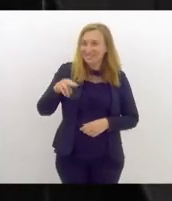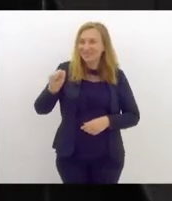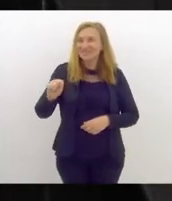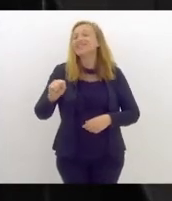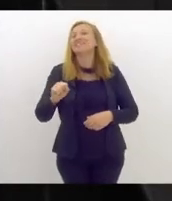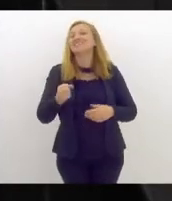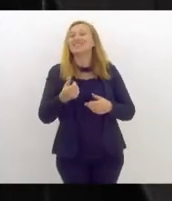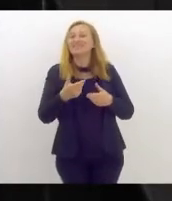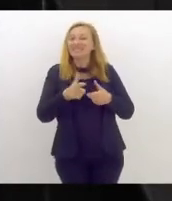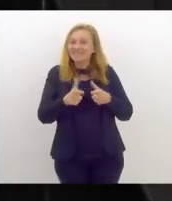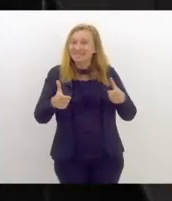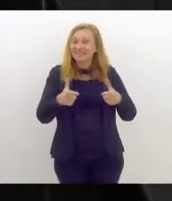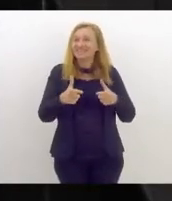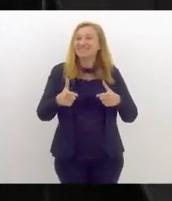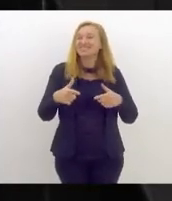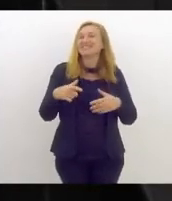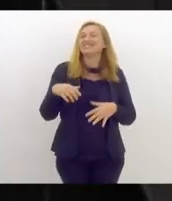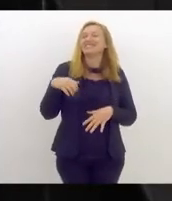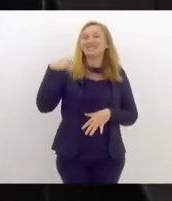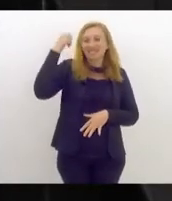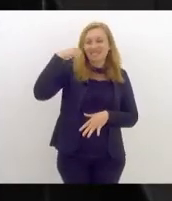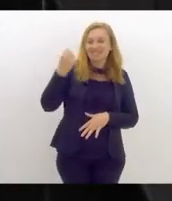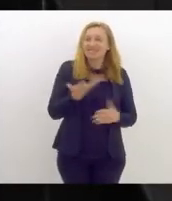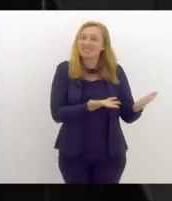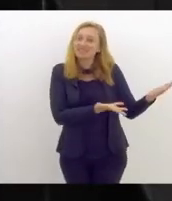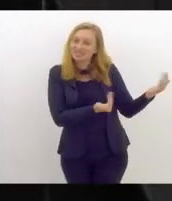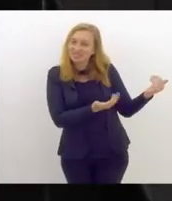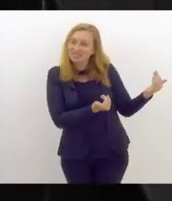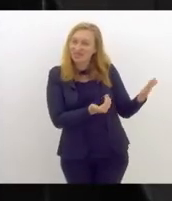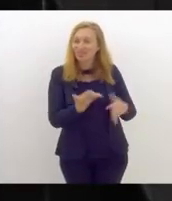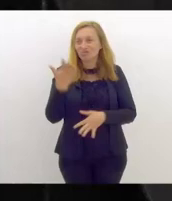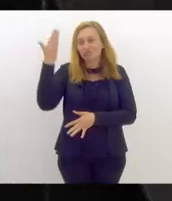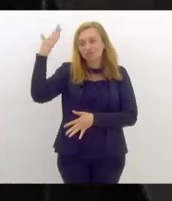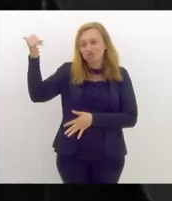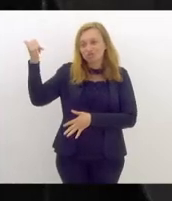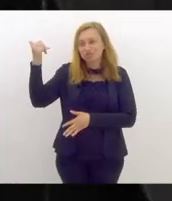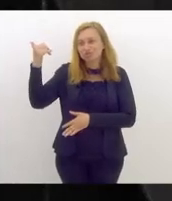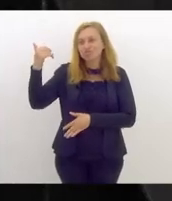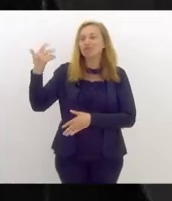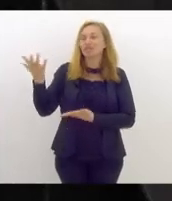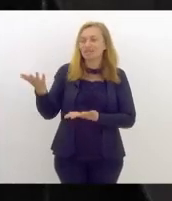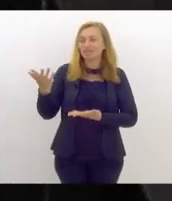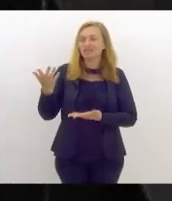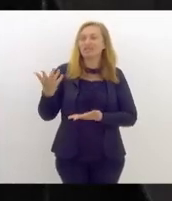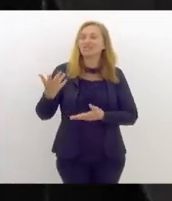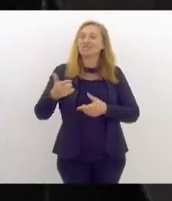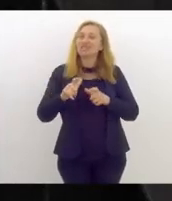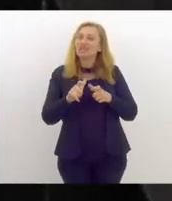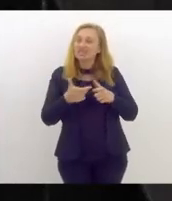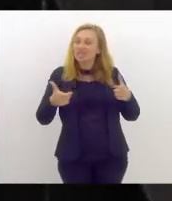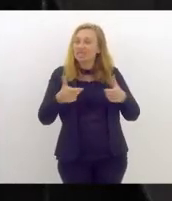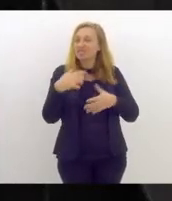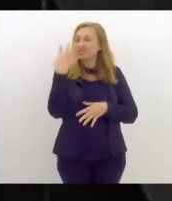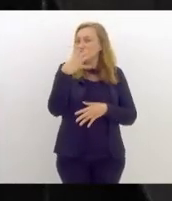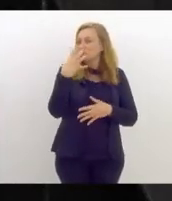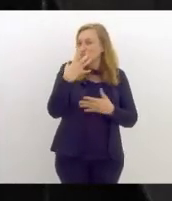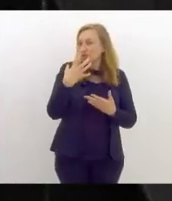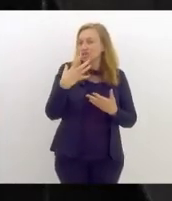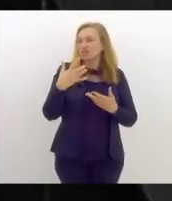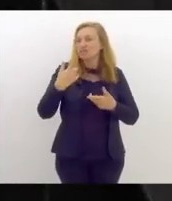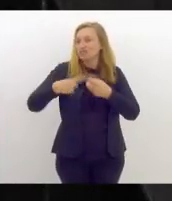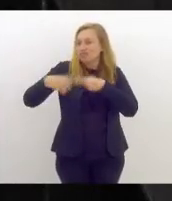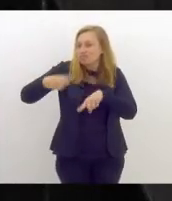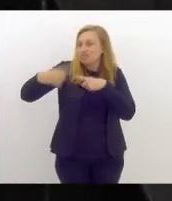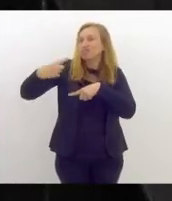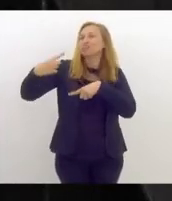jovens que foram alçados ao sucesso produzindo grandes hits grandes sucessos nas